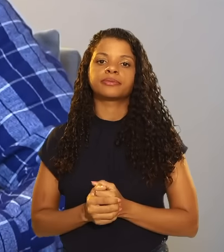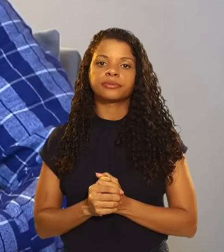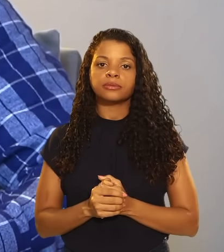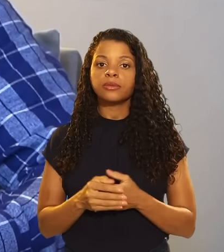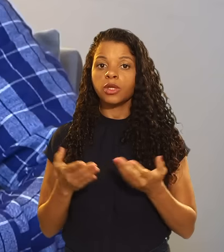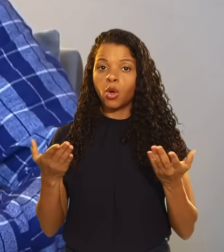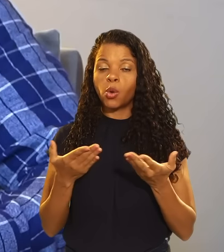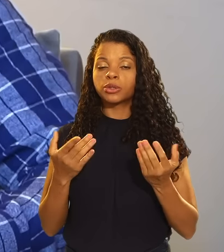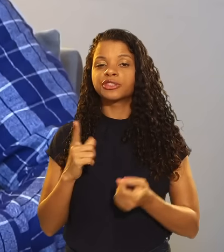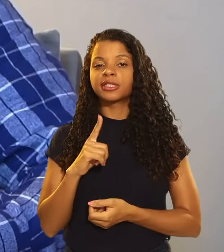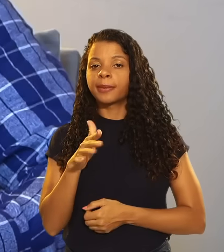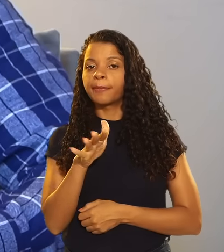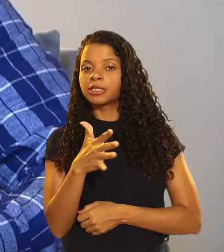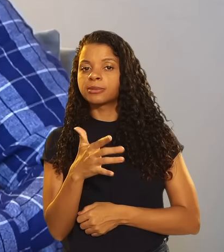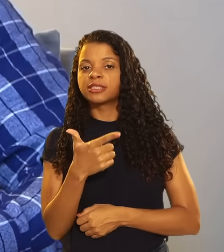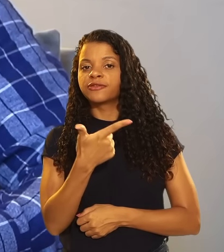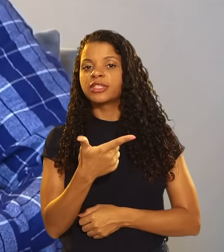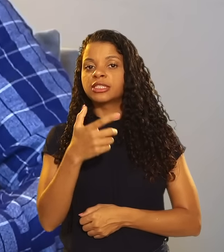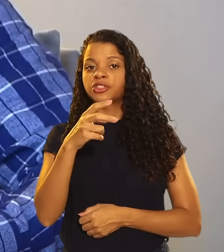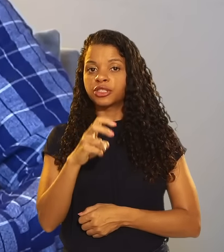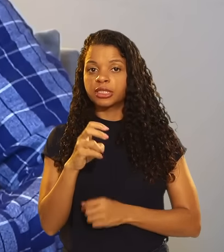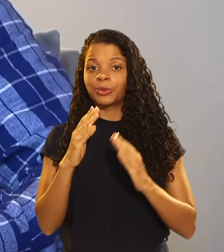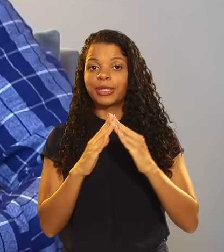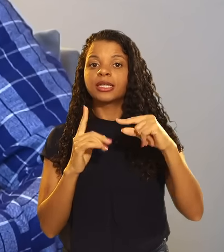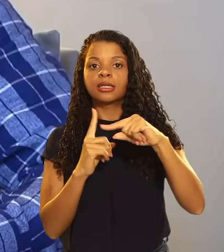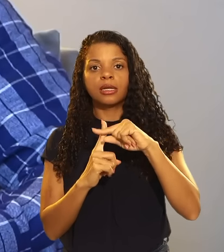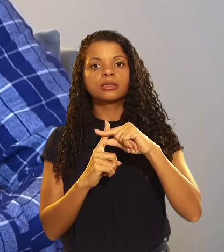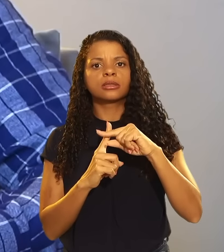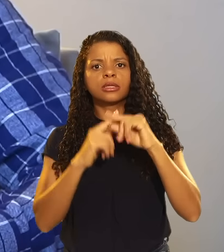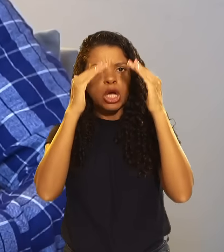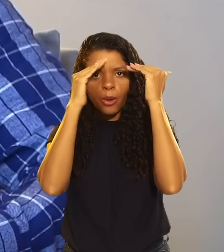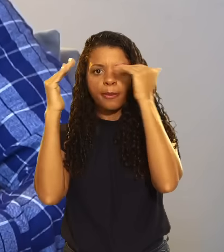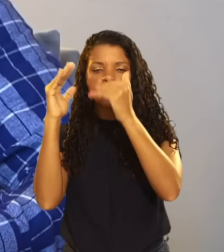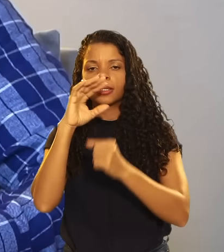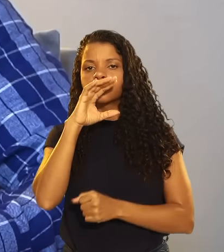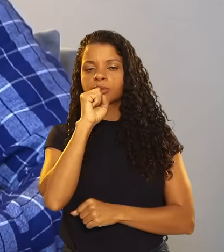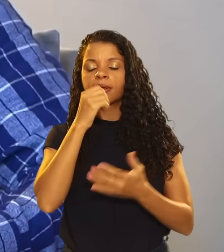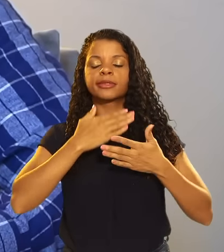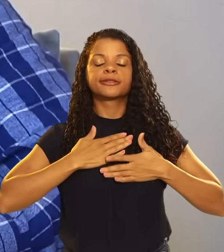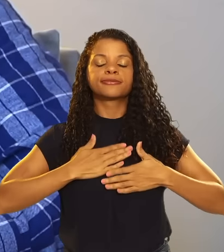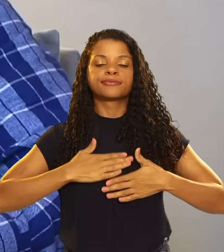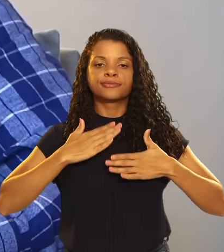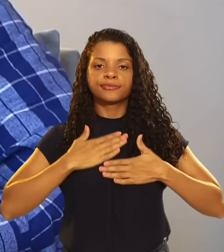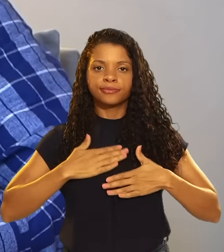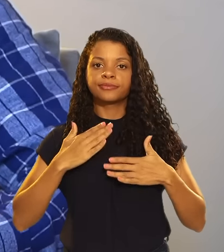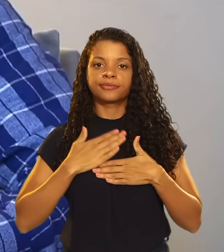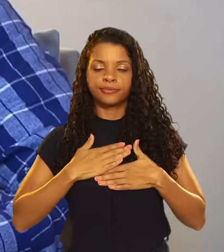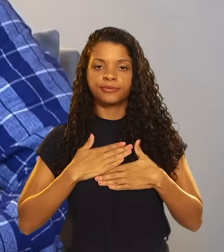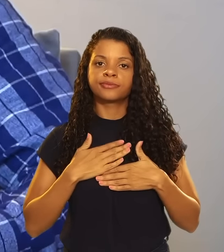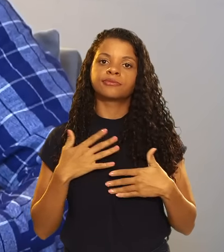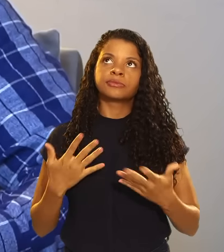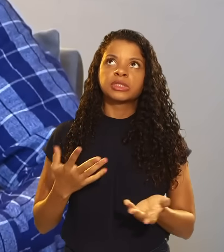diferentes denominações que guardam um dia de sábado no mundo, E se eu posso dizer a maior, ou uma